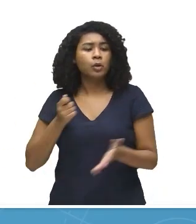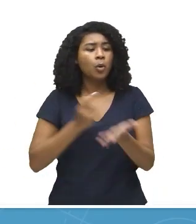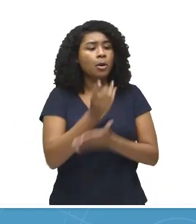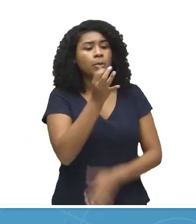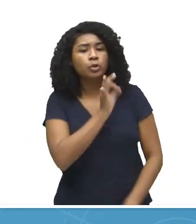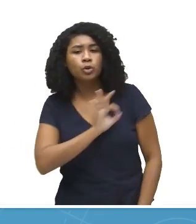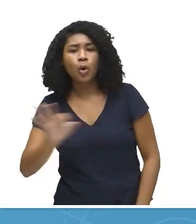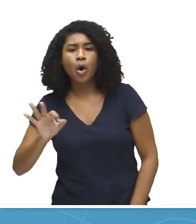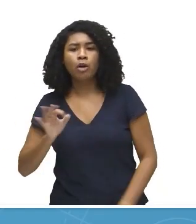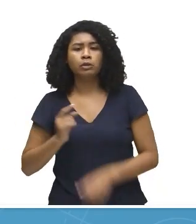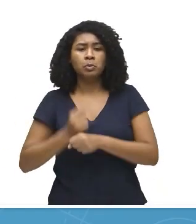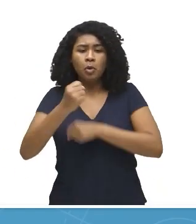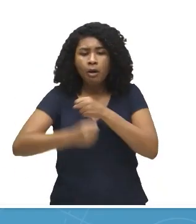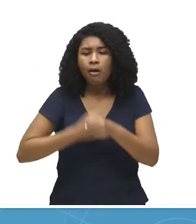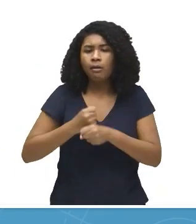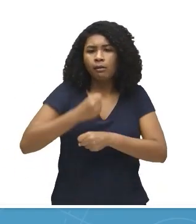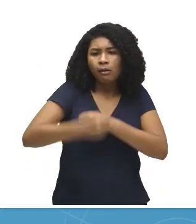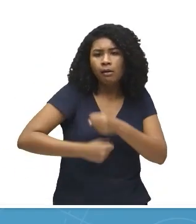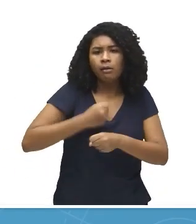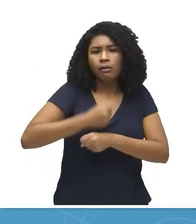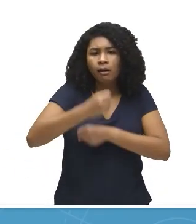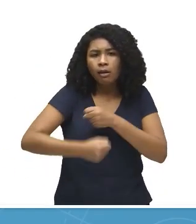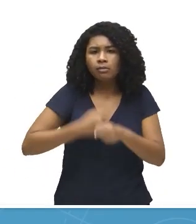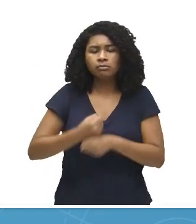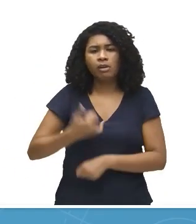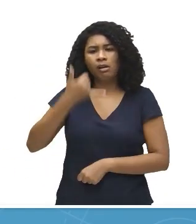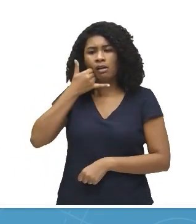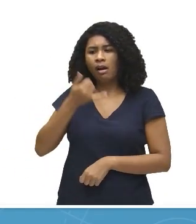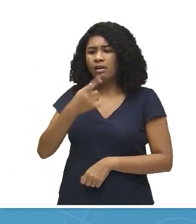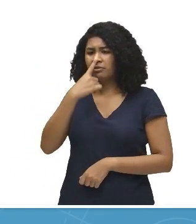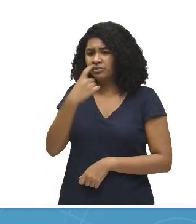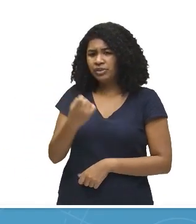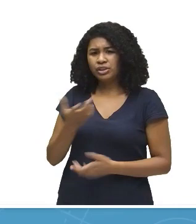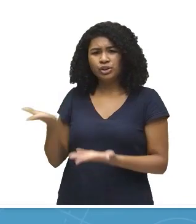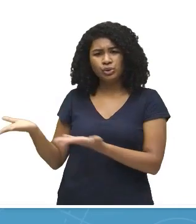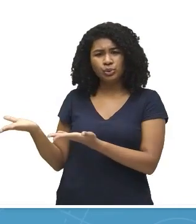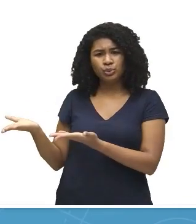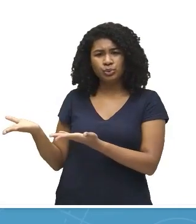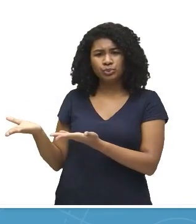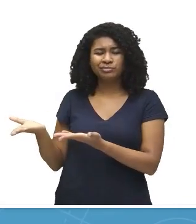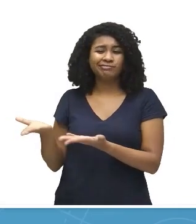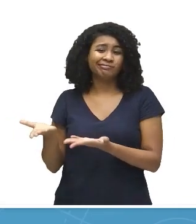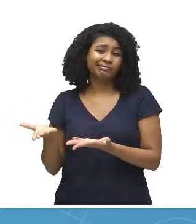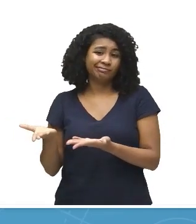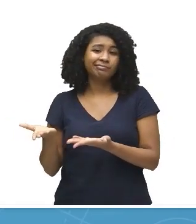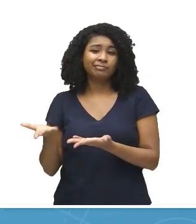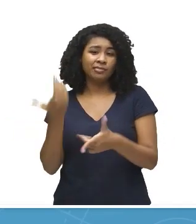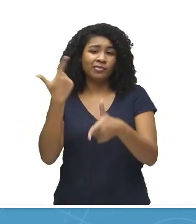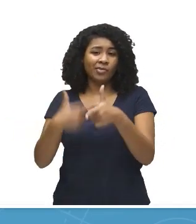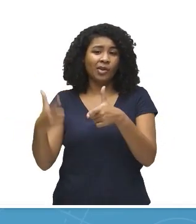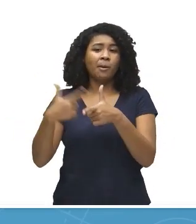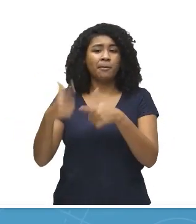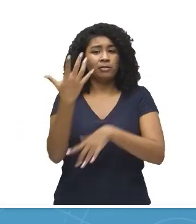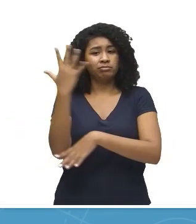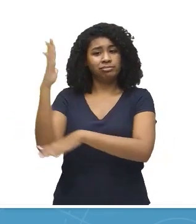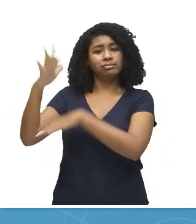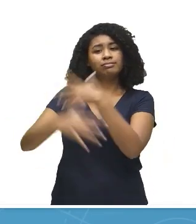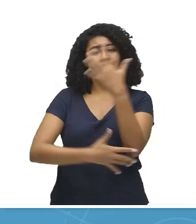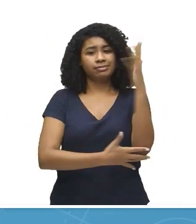lixo, né? Então, também está relacionado aí a uma questão ambiental. Aí temos também que houve um